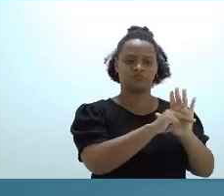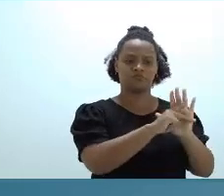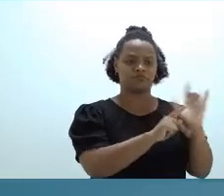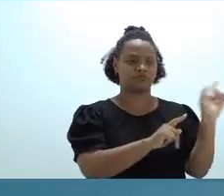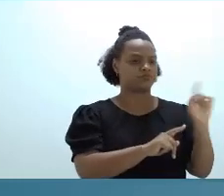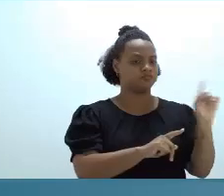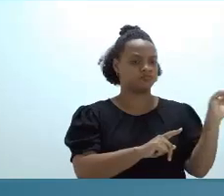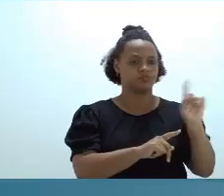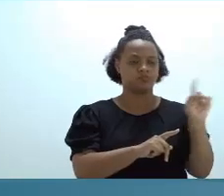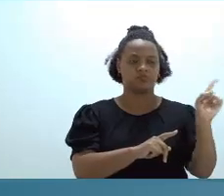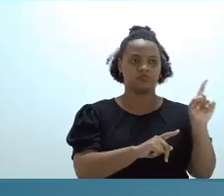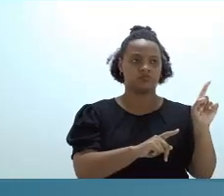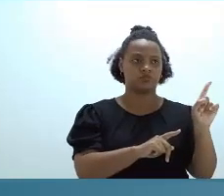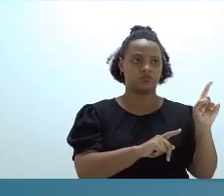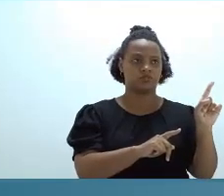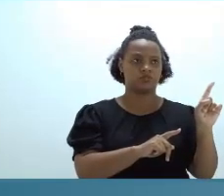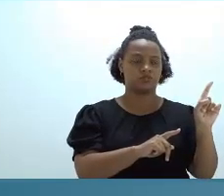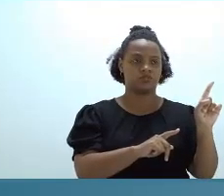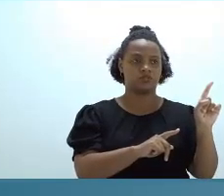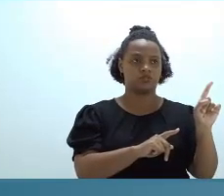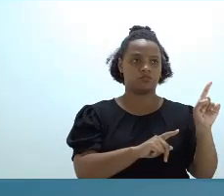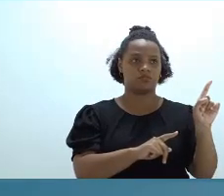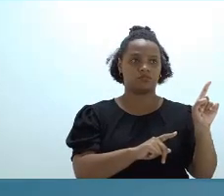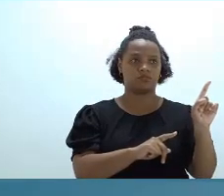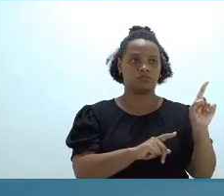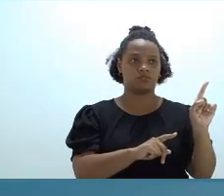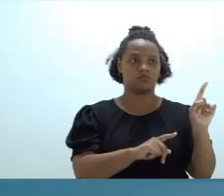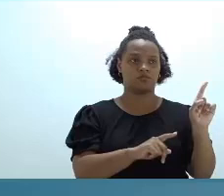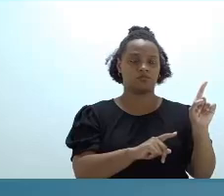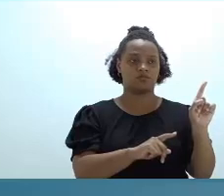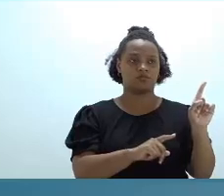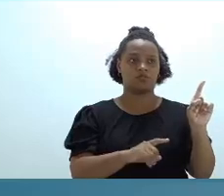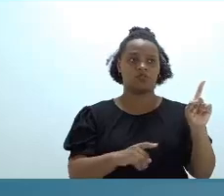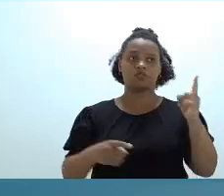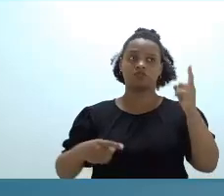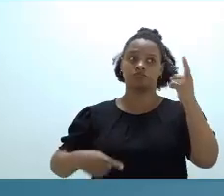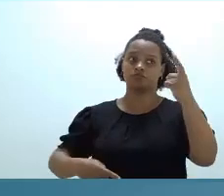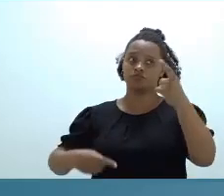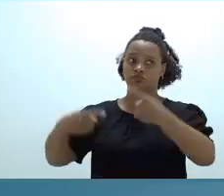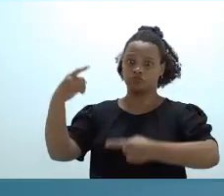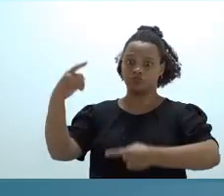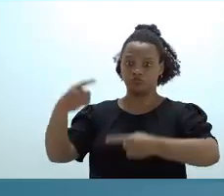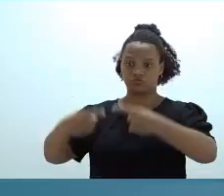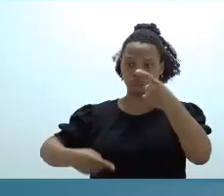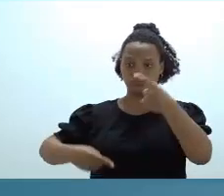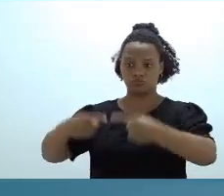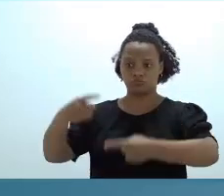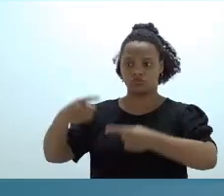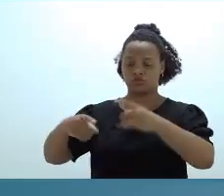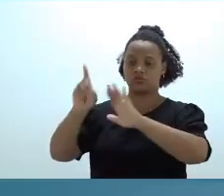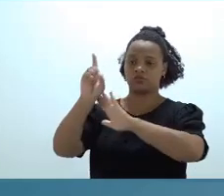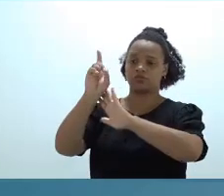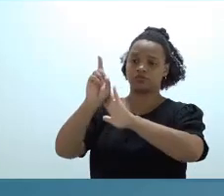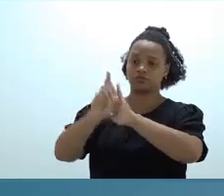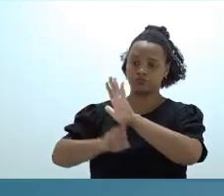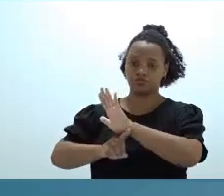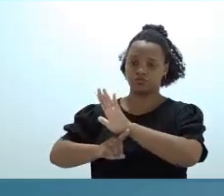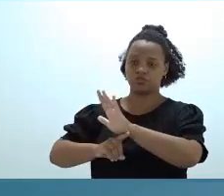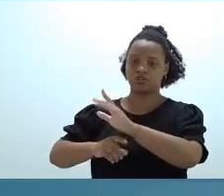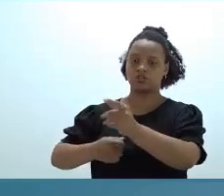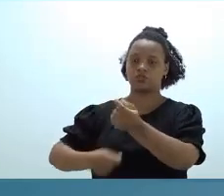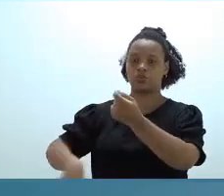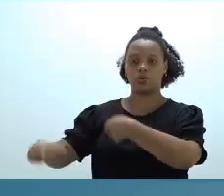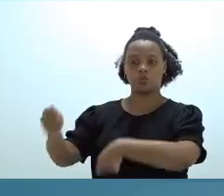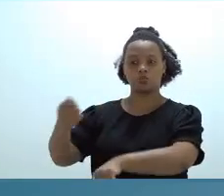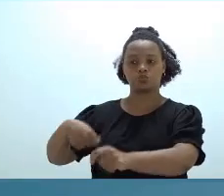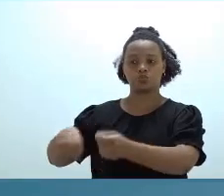amoldando-se a discussão, mais propriamente, ao âmbito do direito do consumidor,